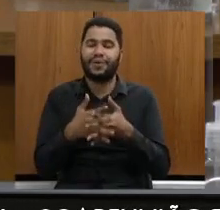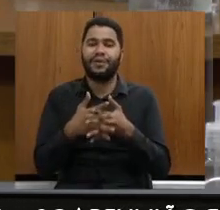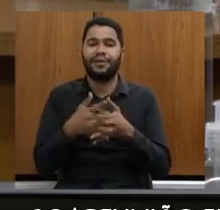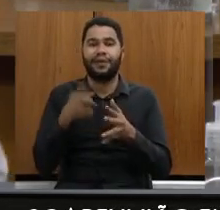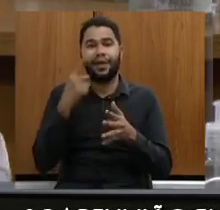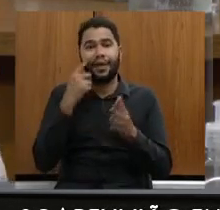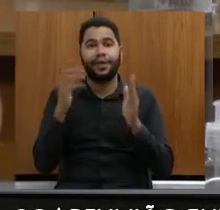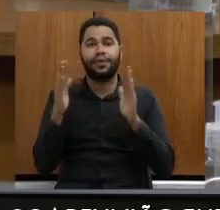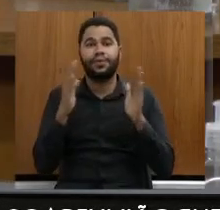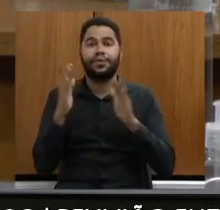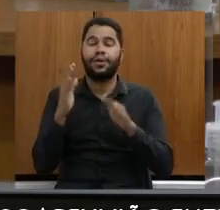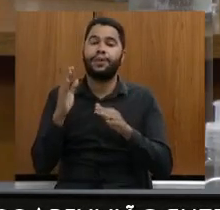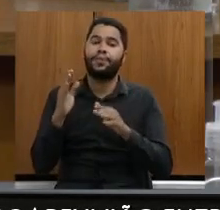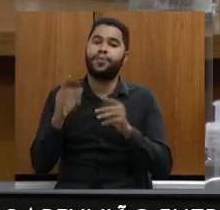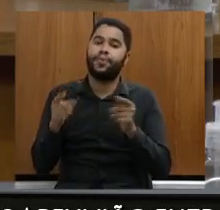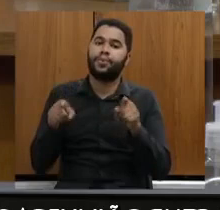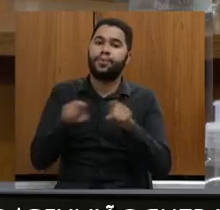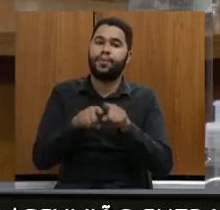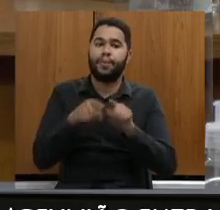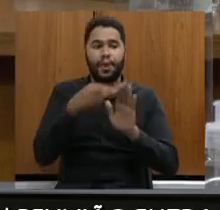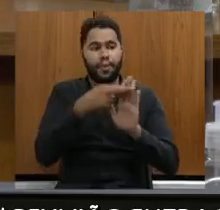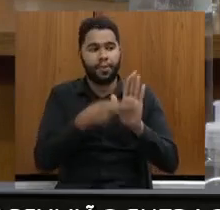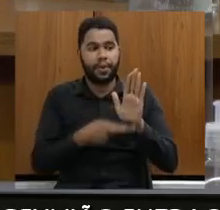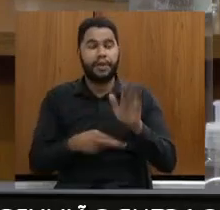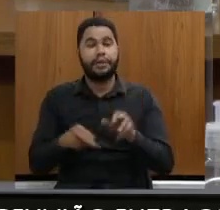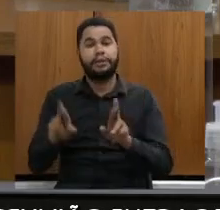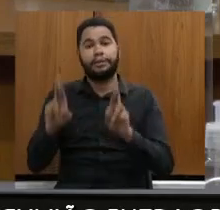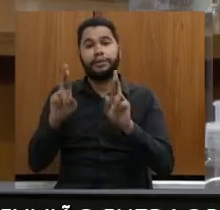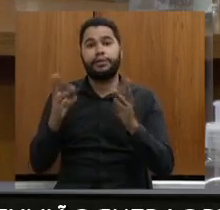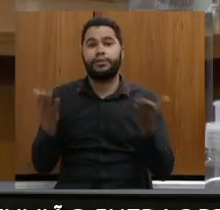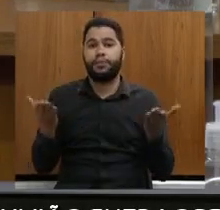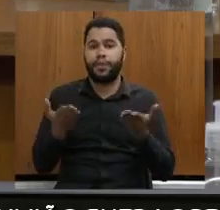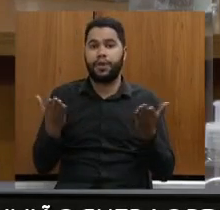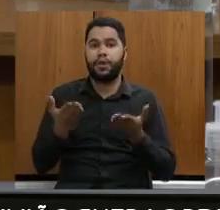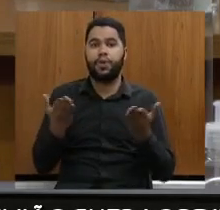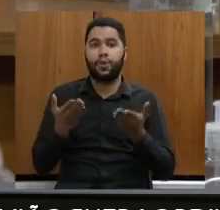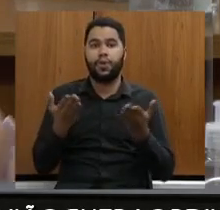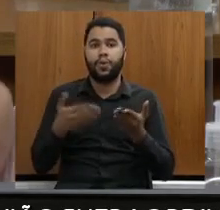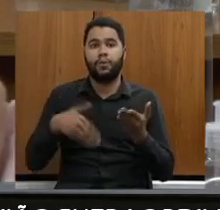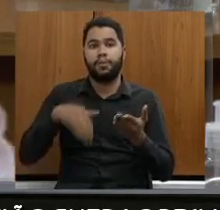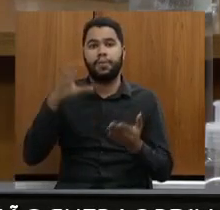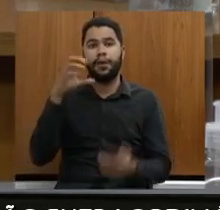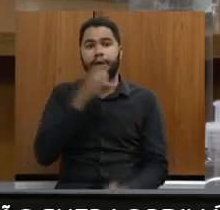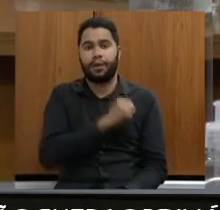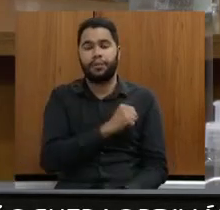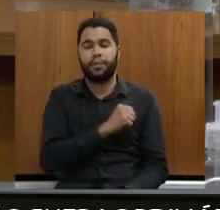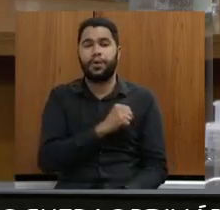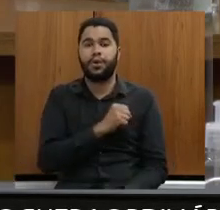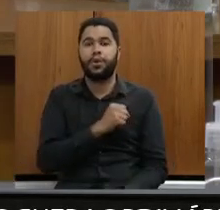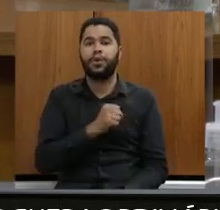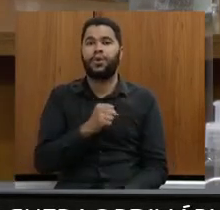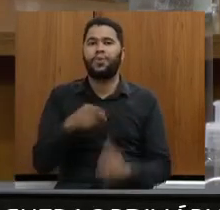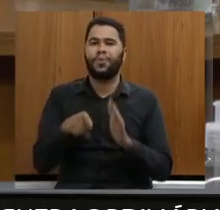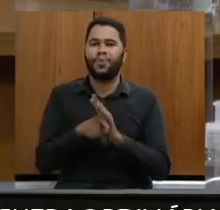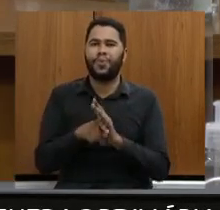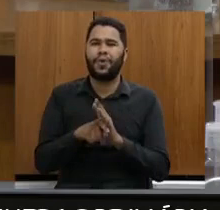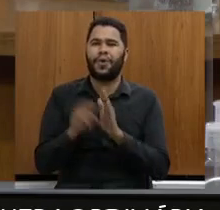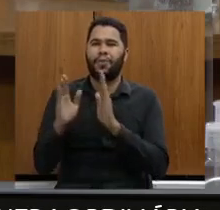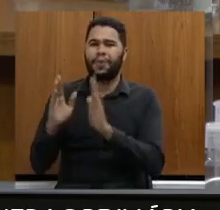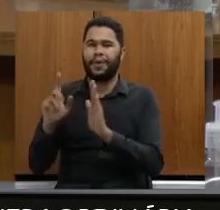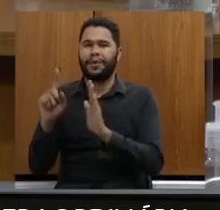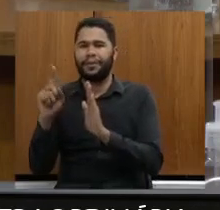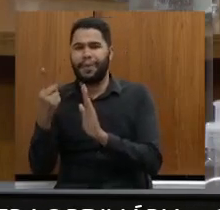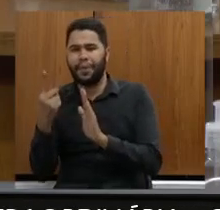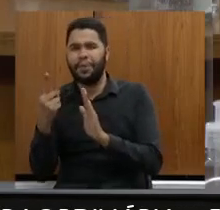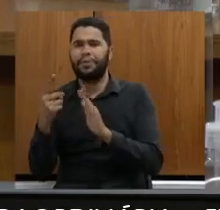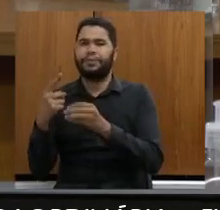a gente fez um termo de parceria somente para trabalhar nas regularizações a gente espera aqui a Olá seja mais acho porque fora essa etapa um